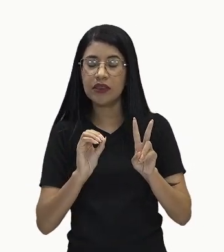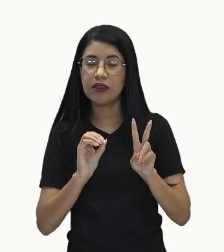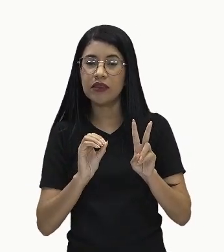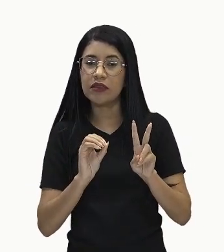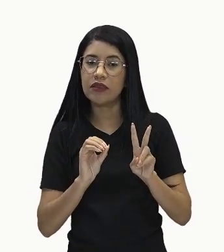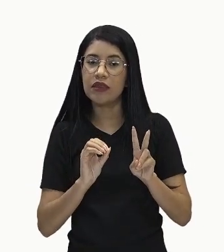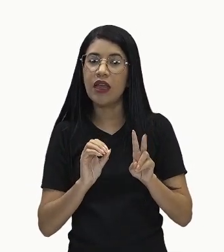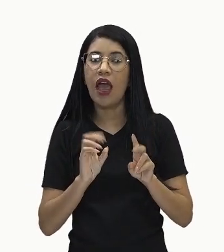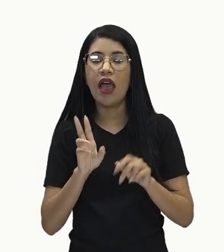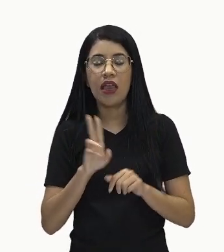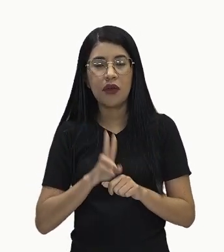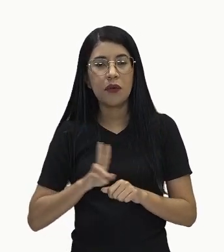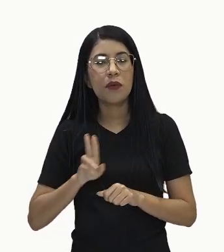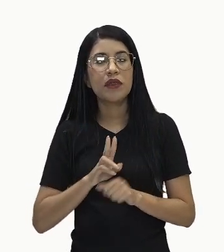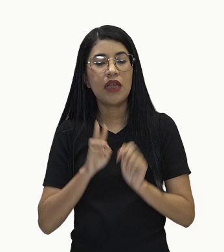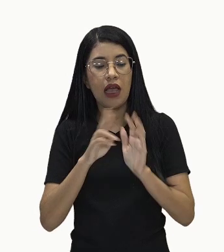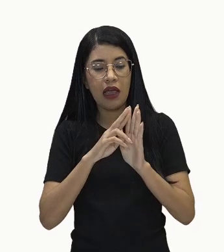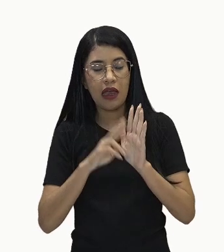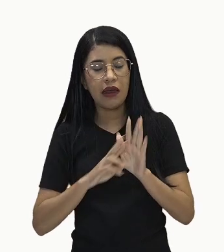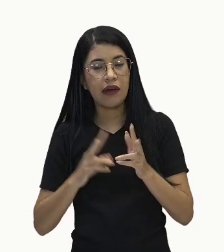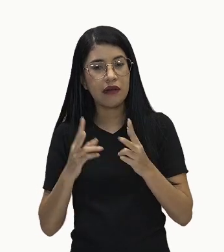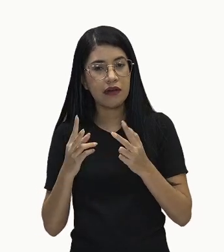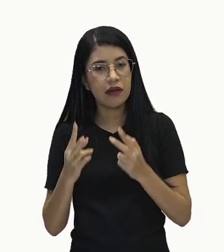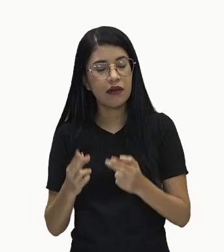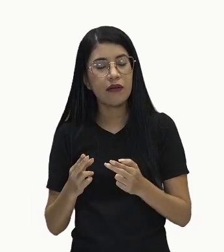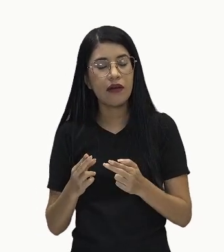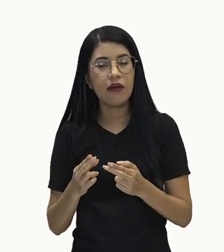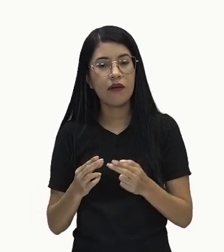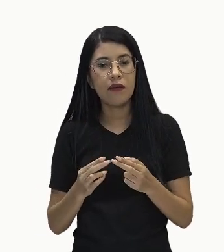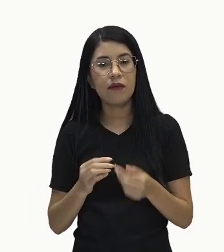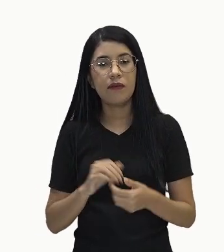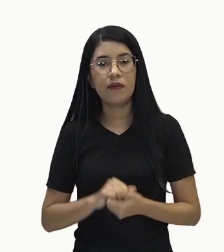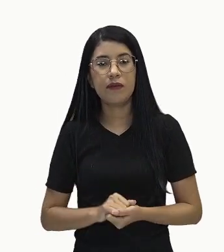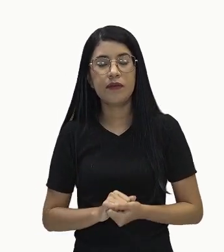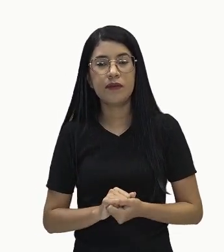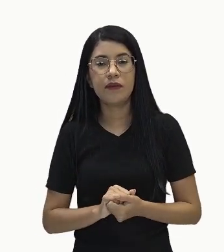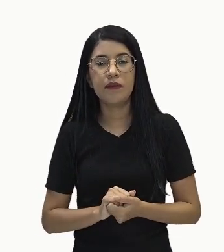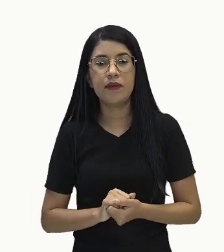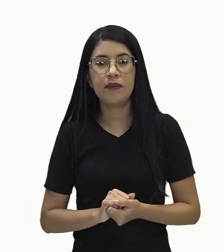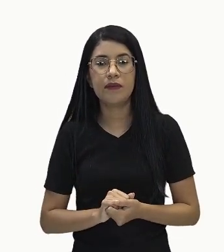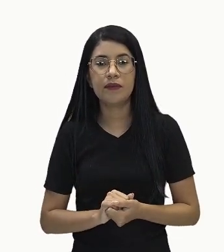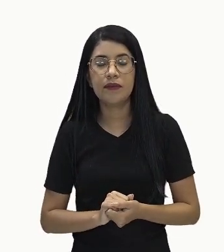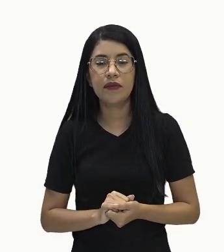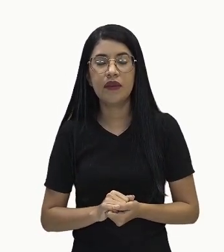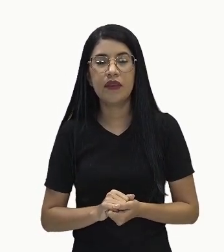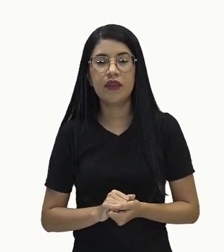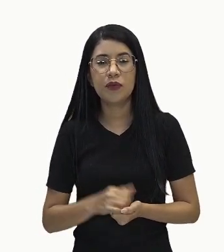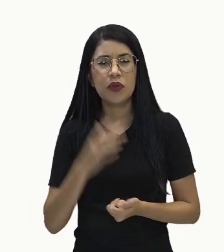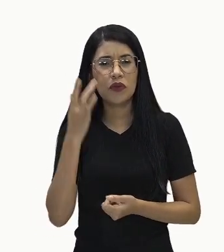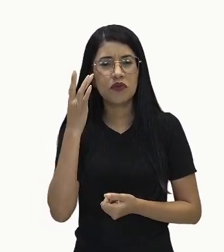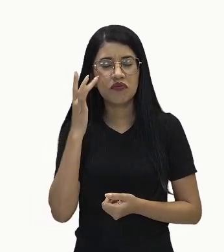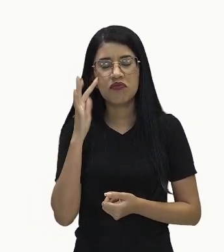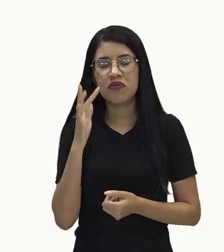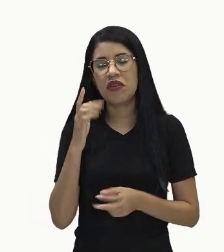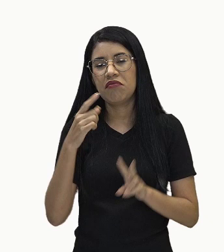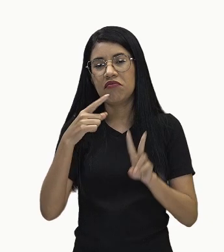a raiz quadrada, vamos supor lá que foi dado quanto? 20. E vamos adotar o mesmo critério, né,